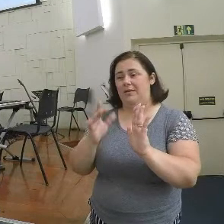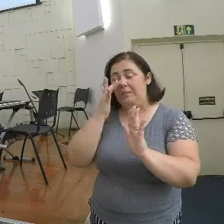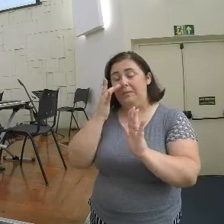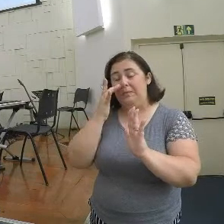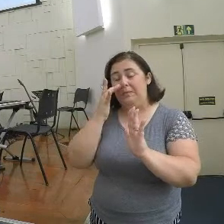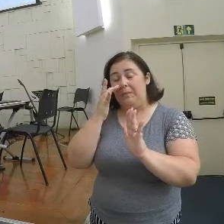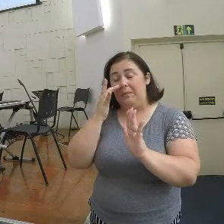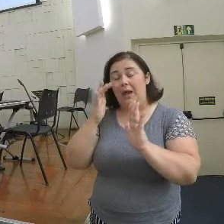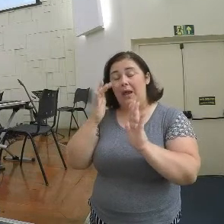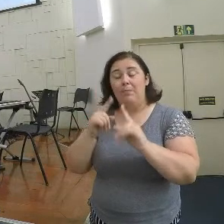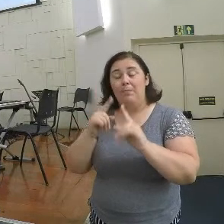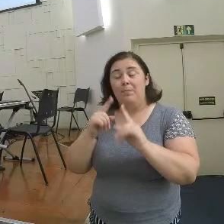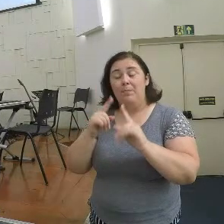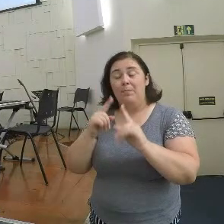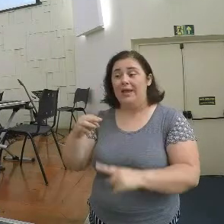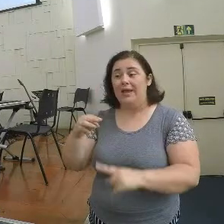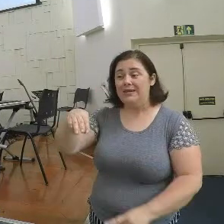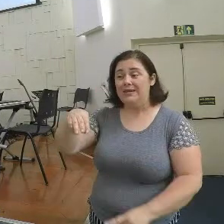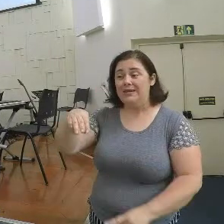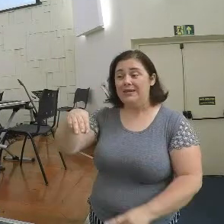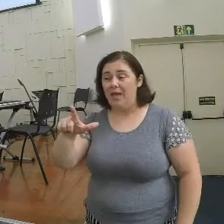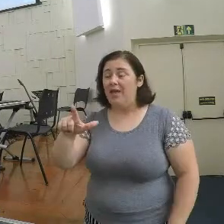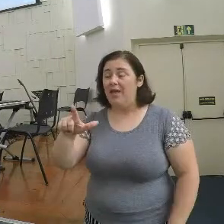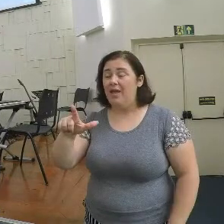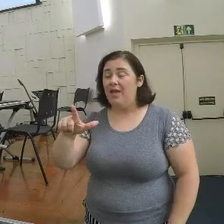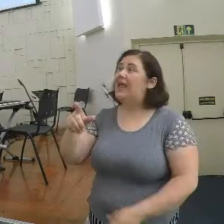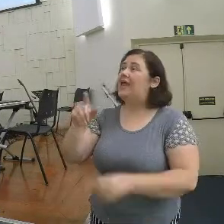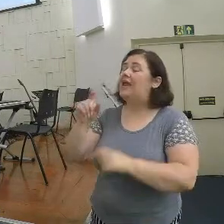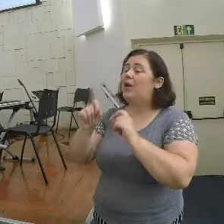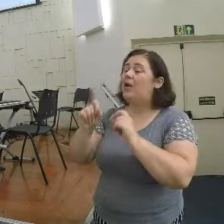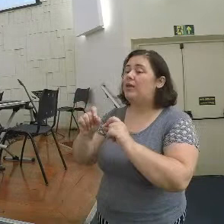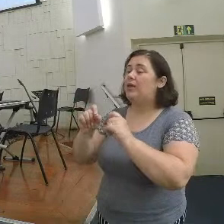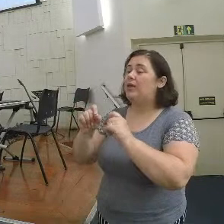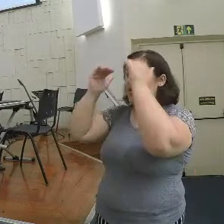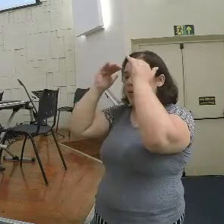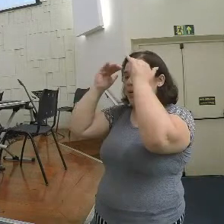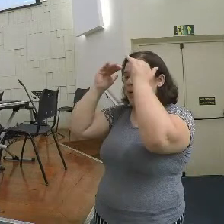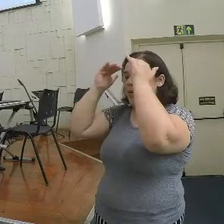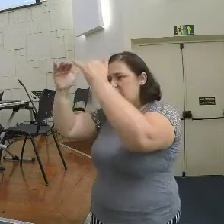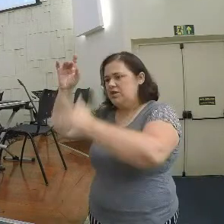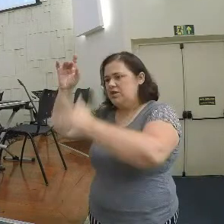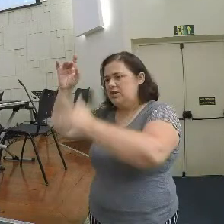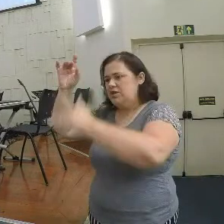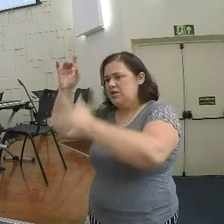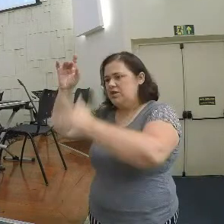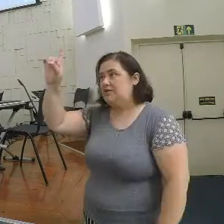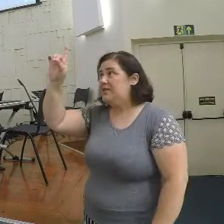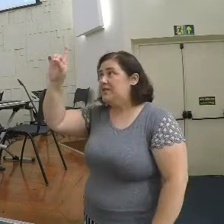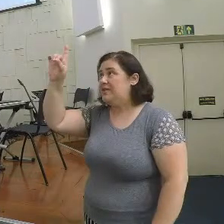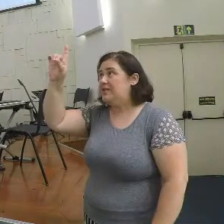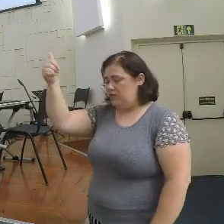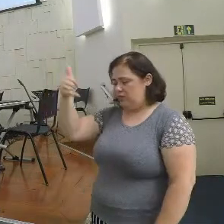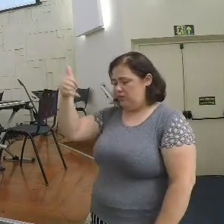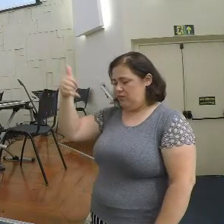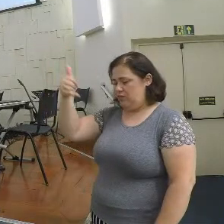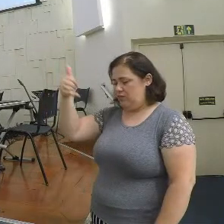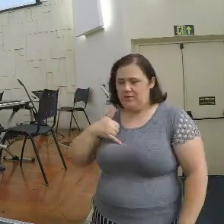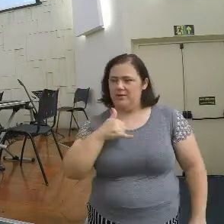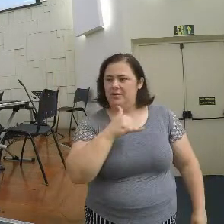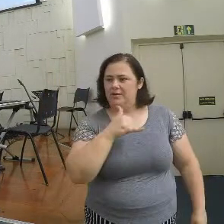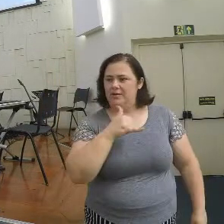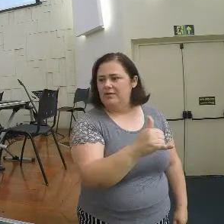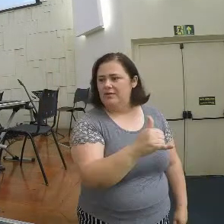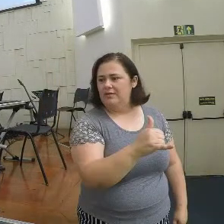Melquisedeque. É anterior à lei, porque Cristo já existia. E porque Cristo leva os homens a Deus, como Melquisedeque